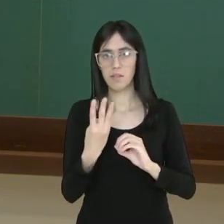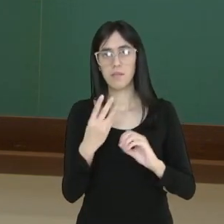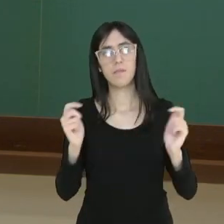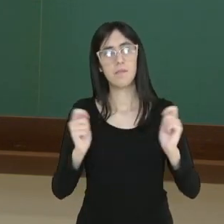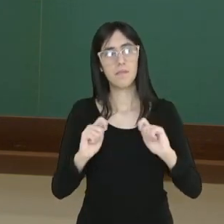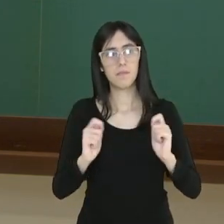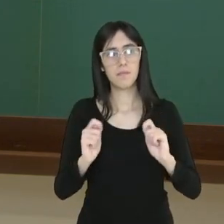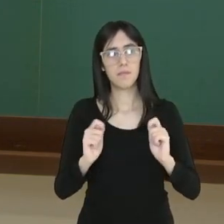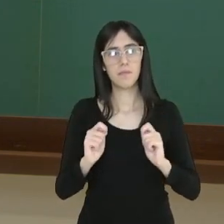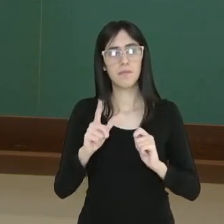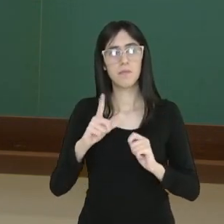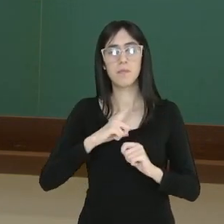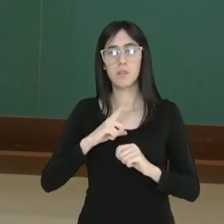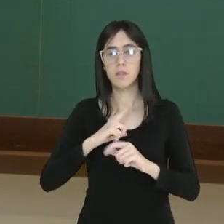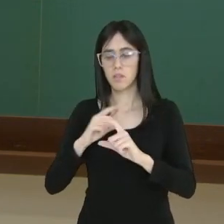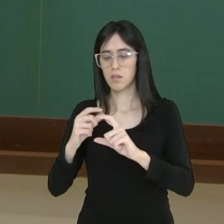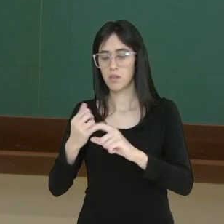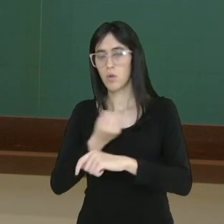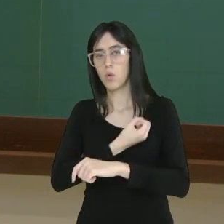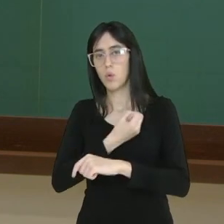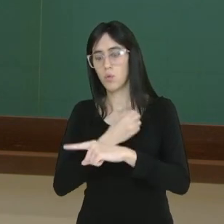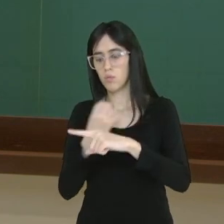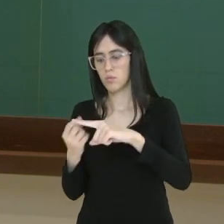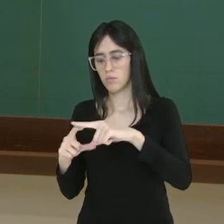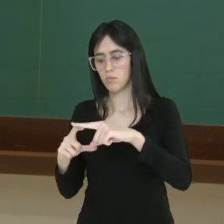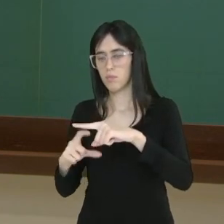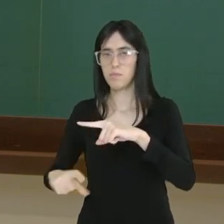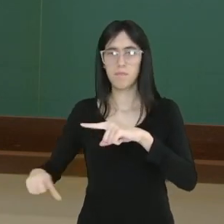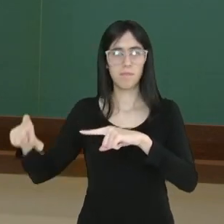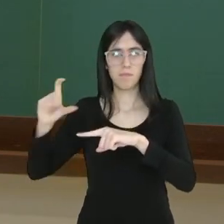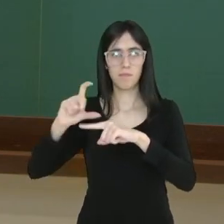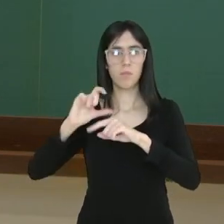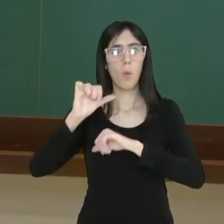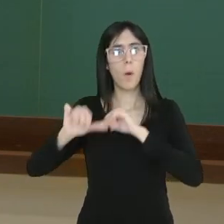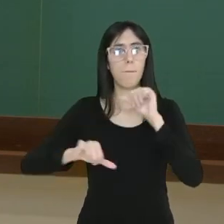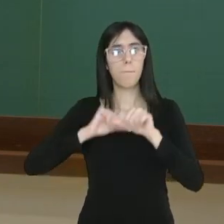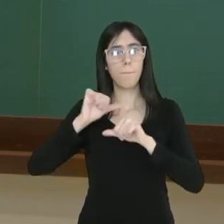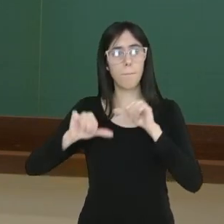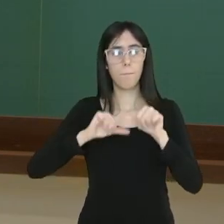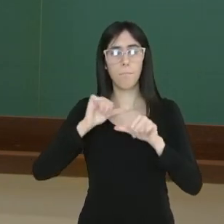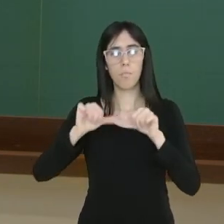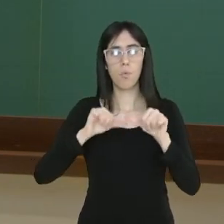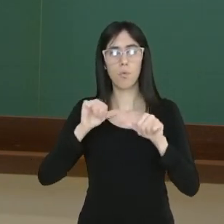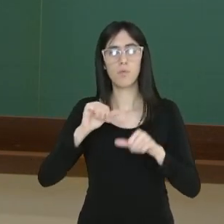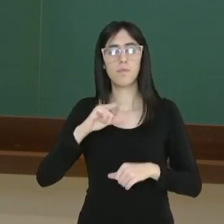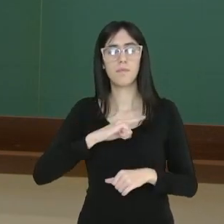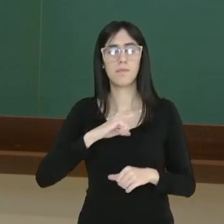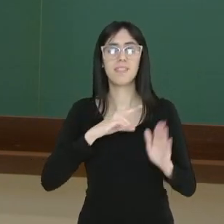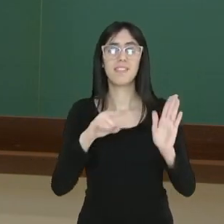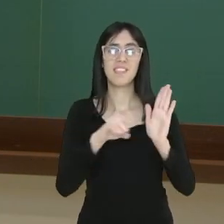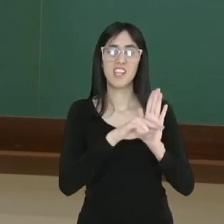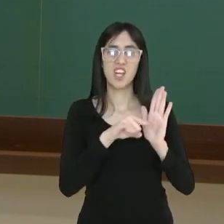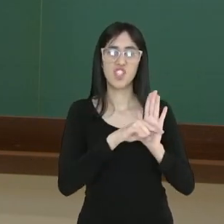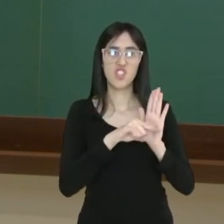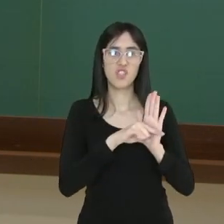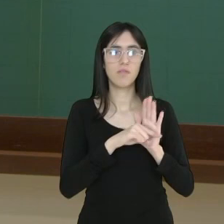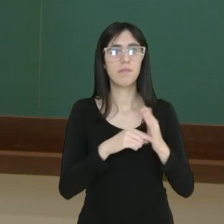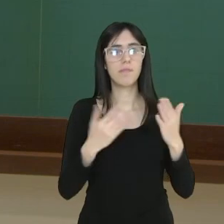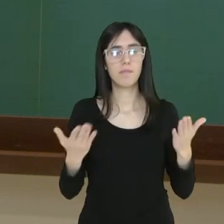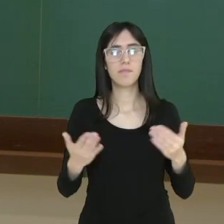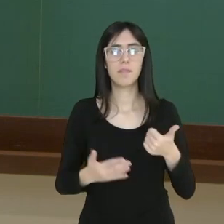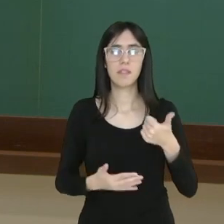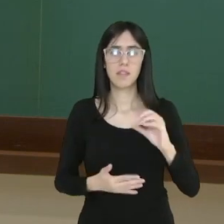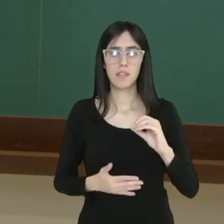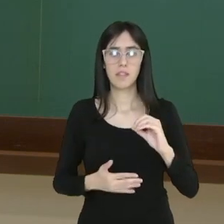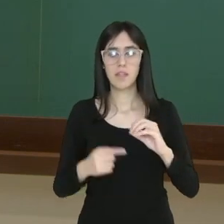Porém, estaria no denominador. Mando para o numerador com o sinal inverso, com o sinal negativo. E fiquei com 10